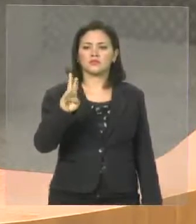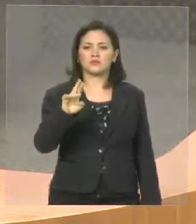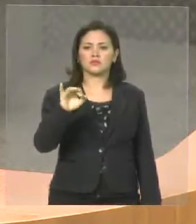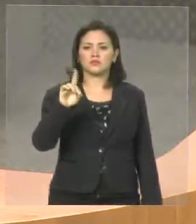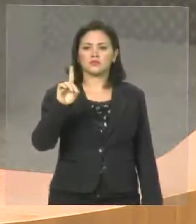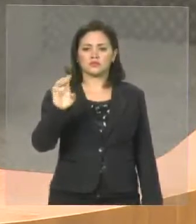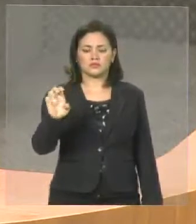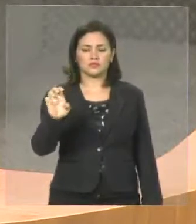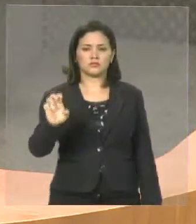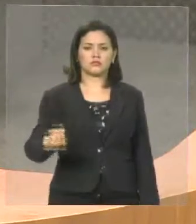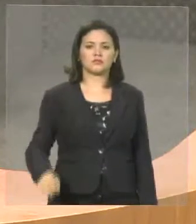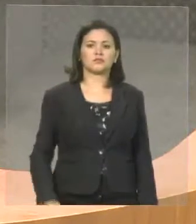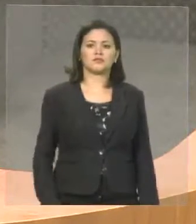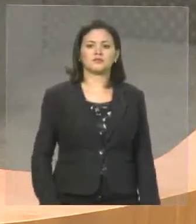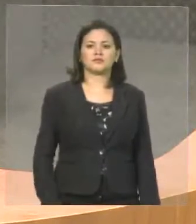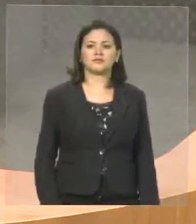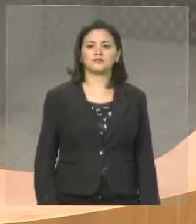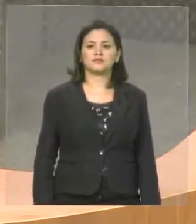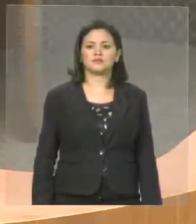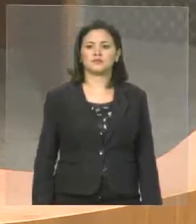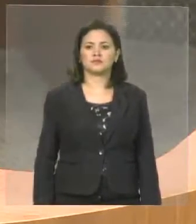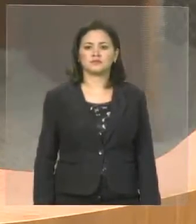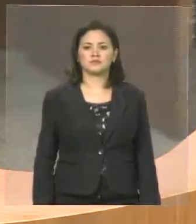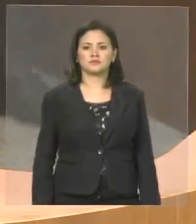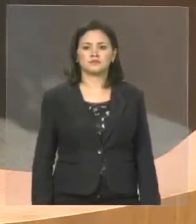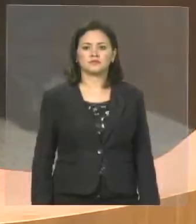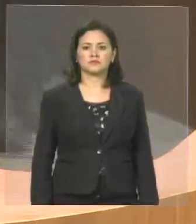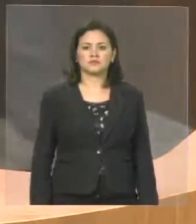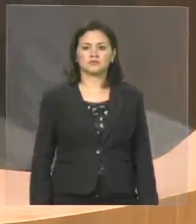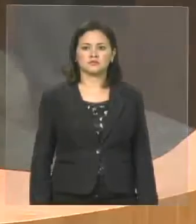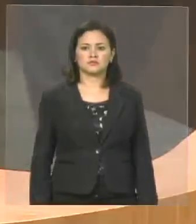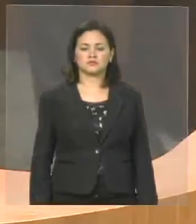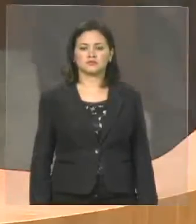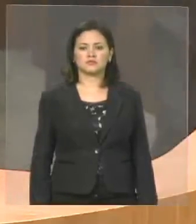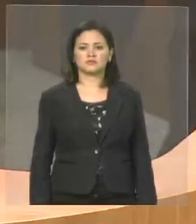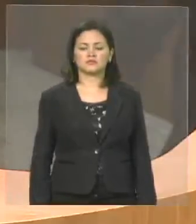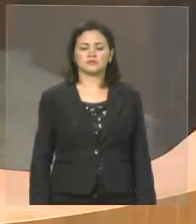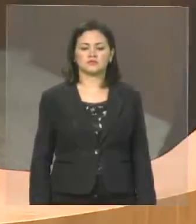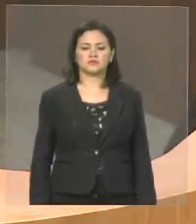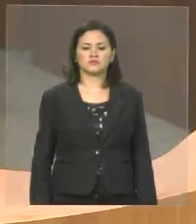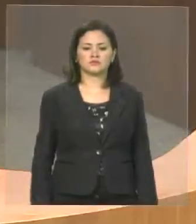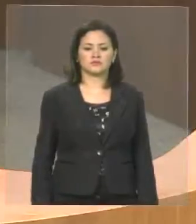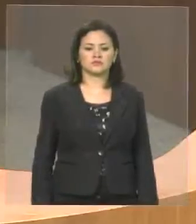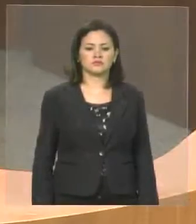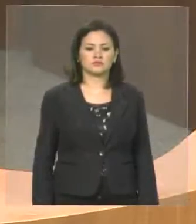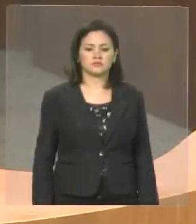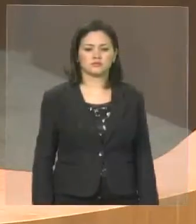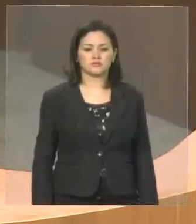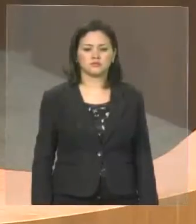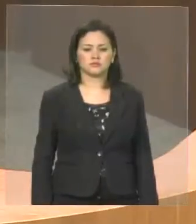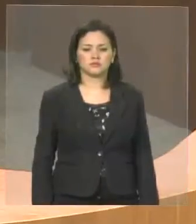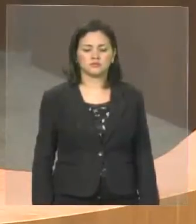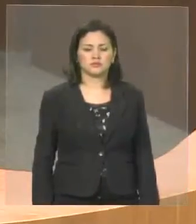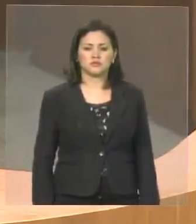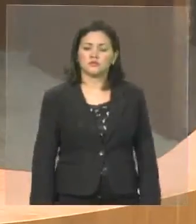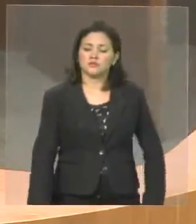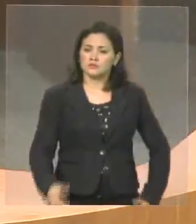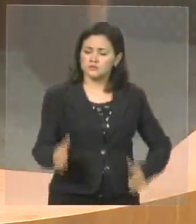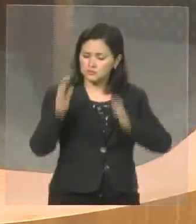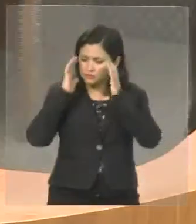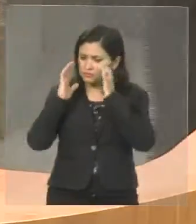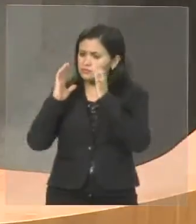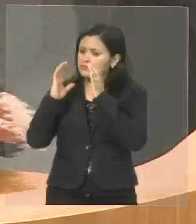E atendendo o pedido do deputado Eduardo Braide, que não fizéssemos nenhum tipo de